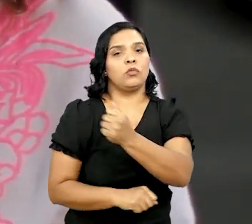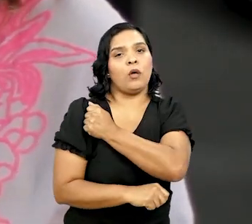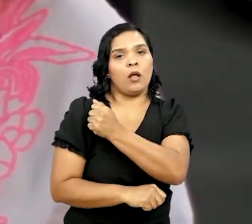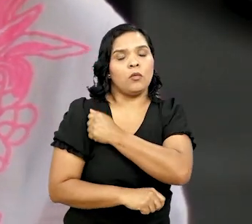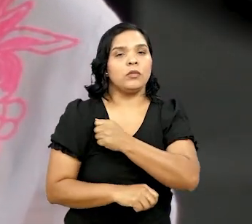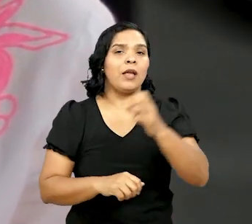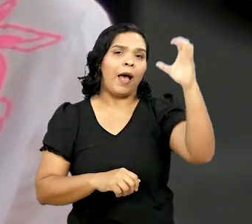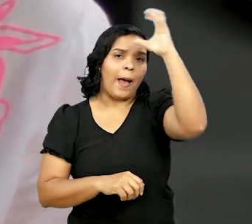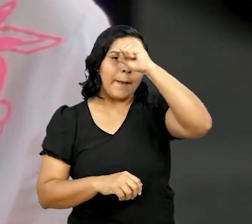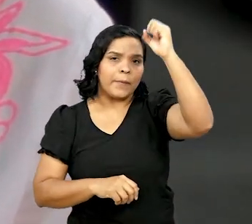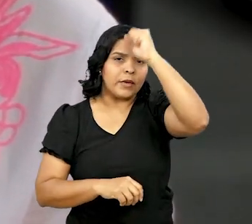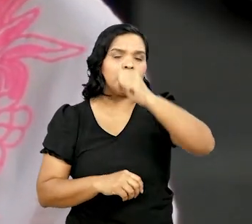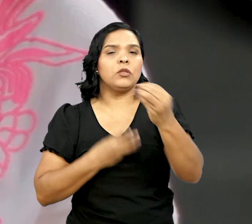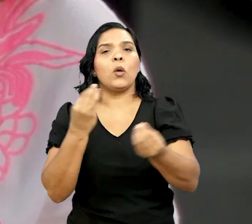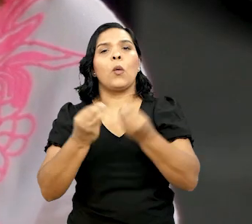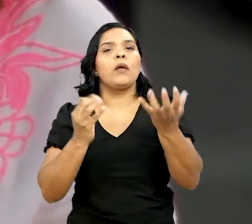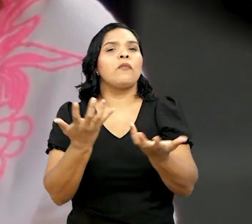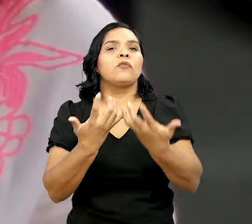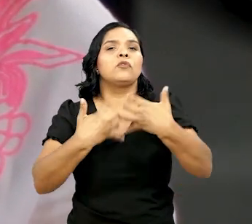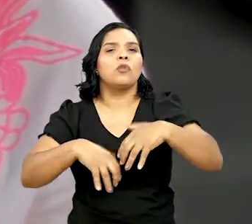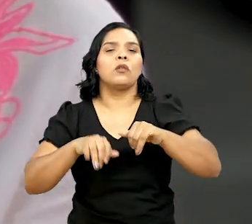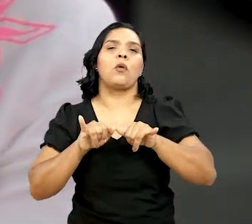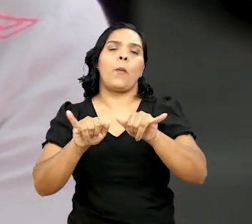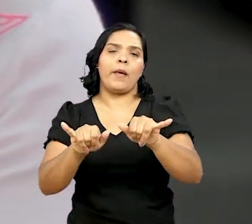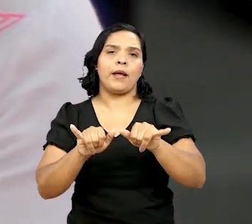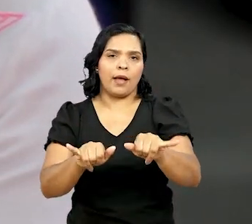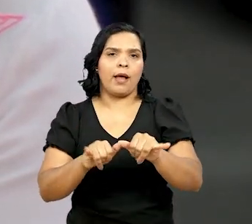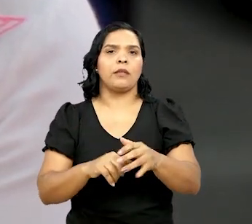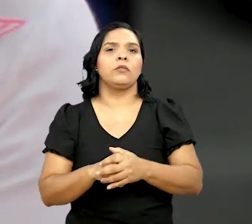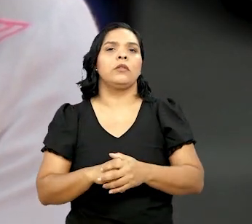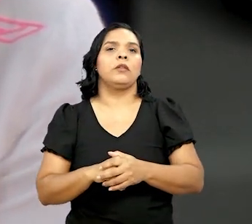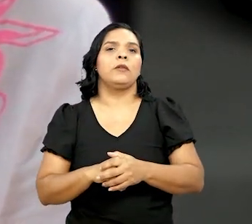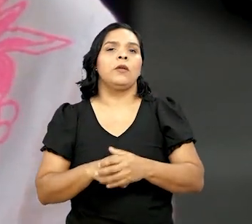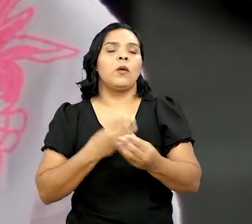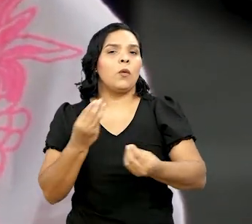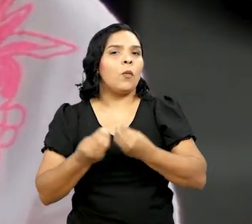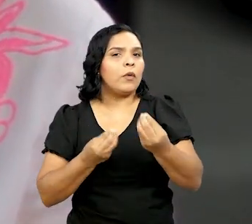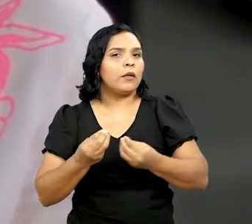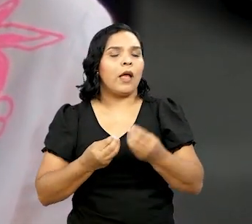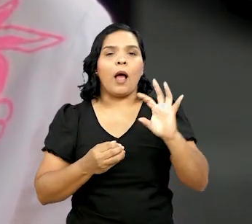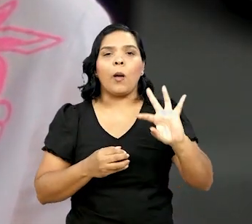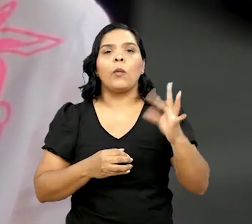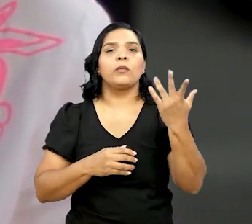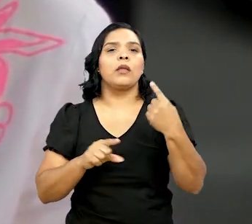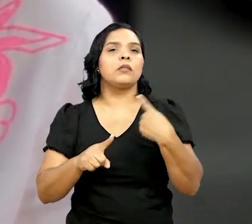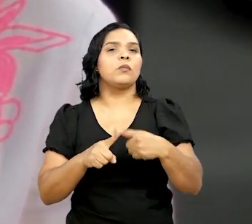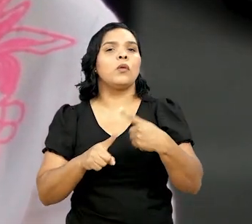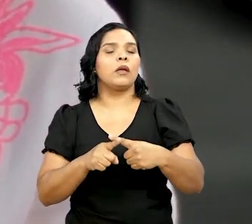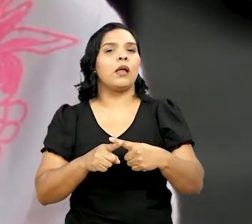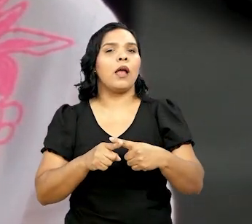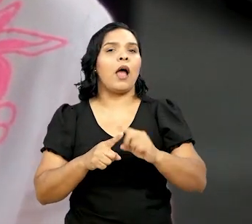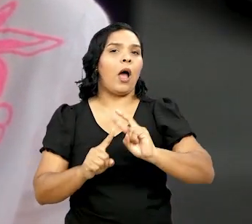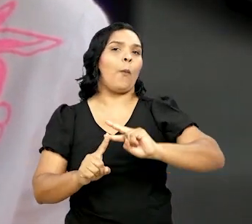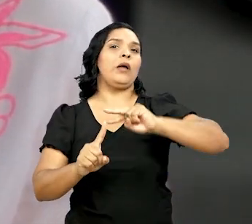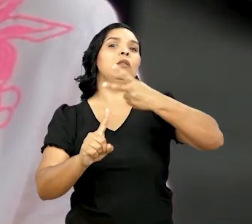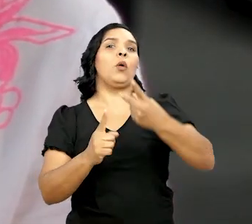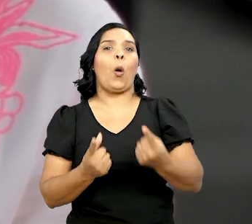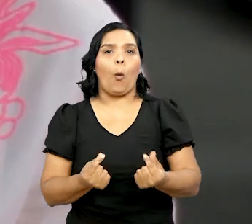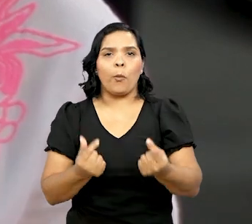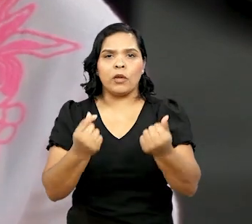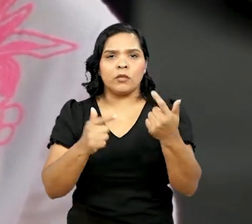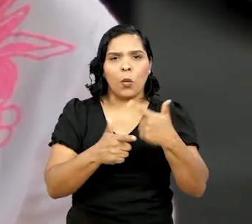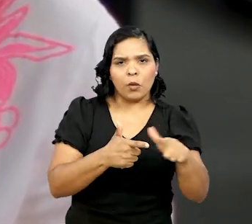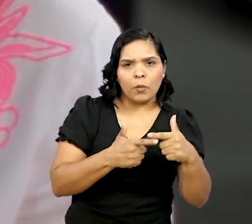aprendem a manusear, entender melhor o funcionamento dos mercados, do mercado de bens, como é que funciona, por que aumentou o preço,